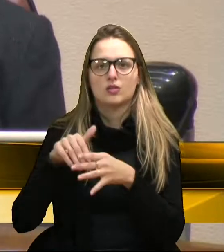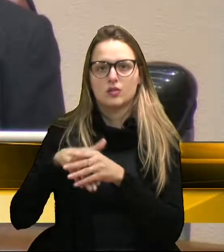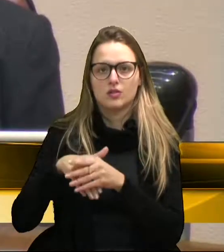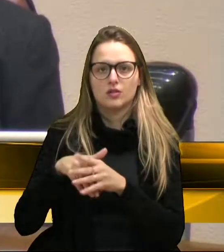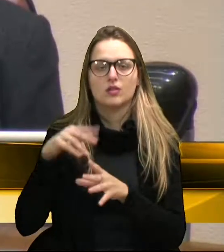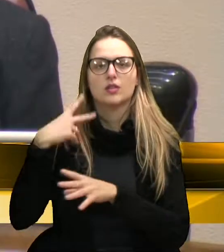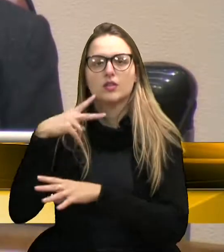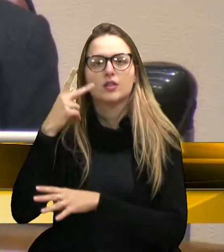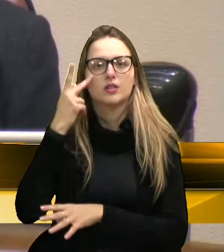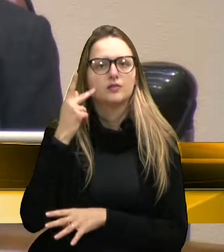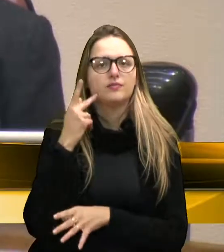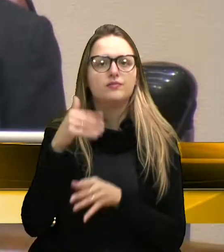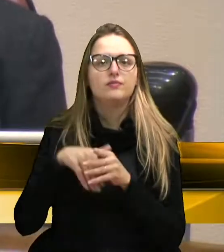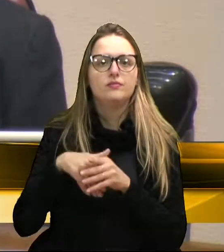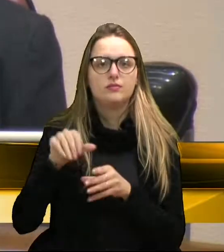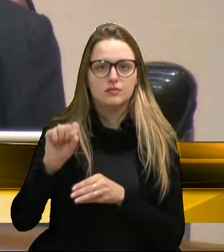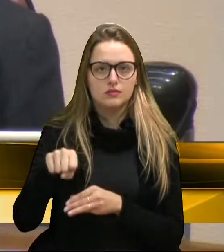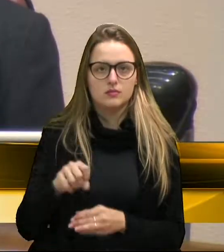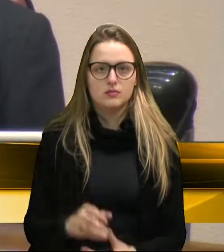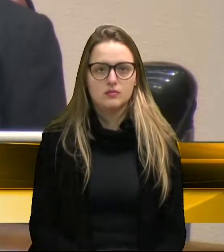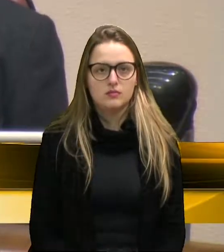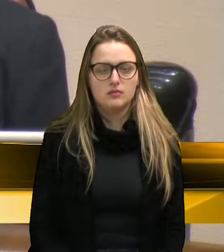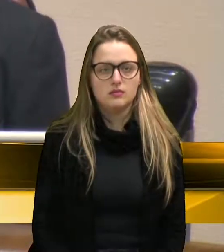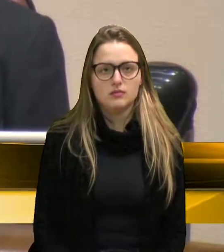Vereador Renato Nunes vota favorável.